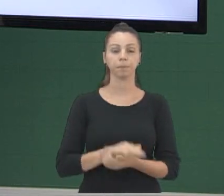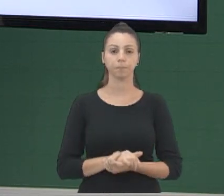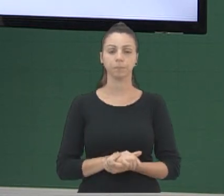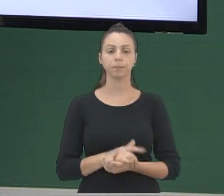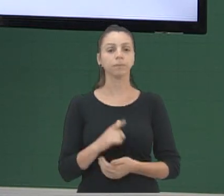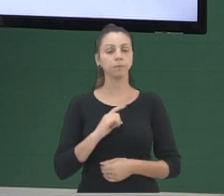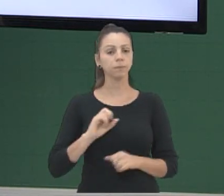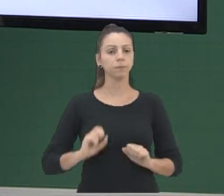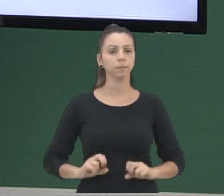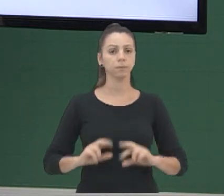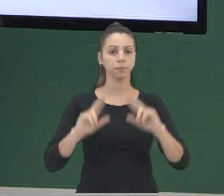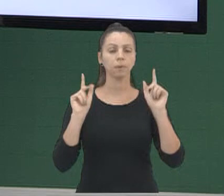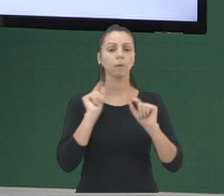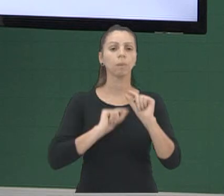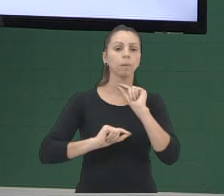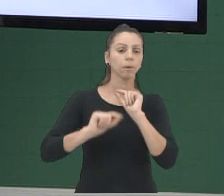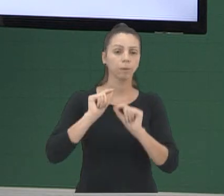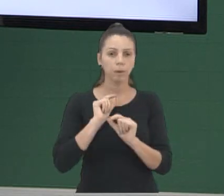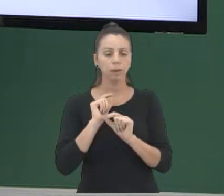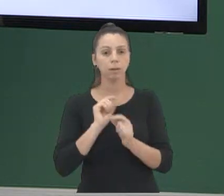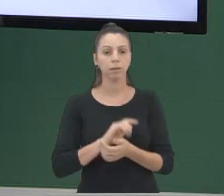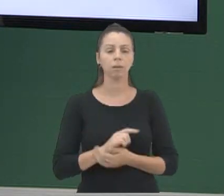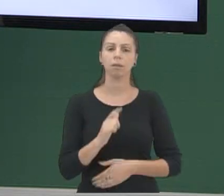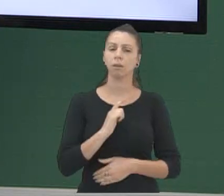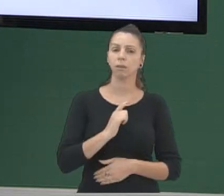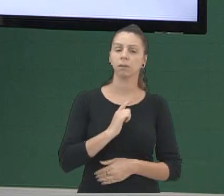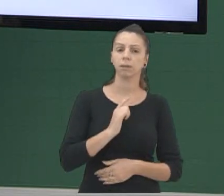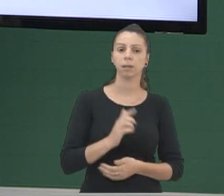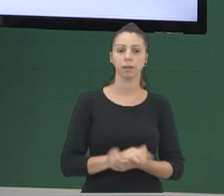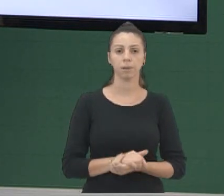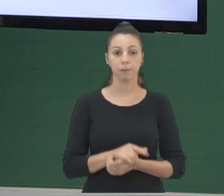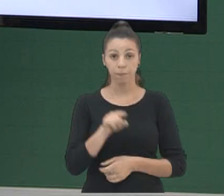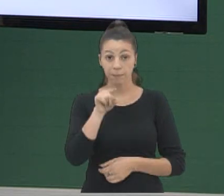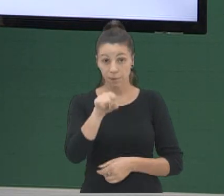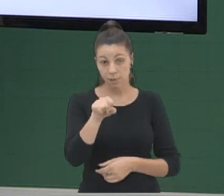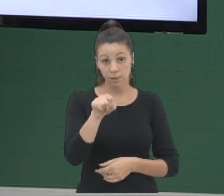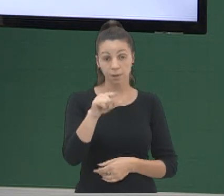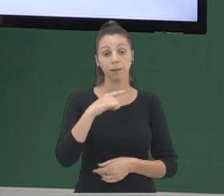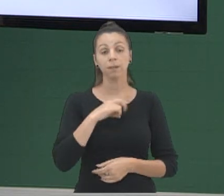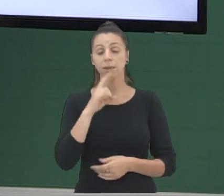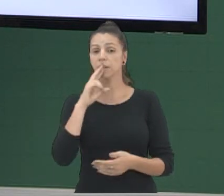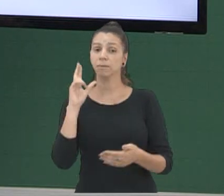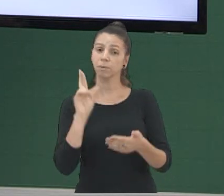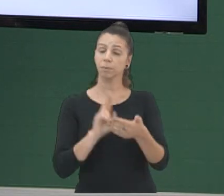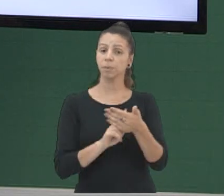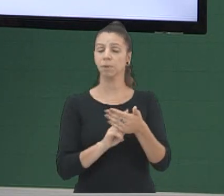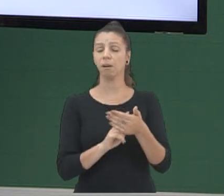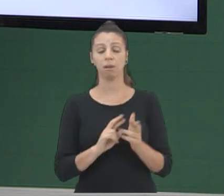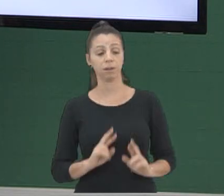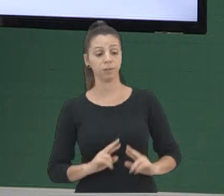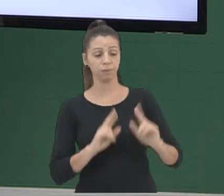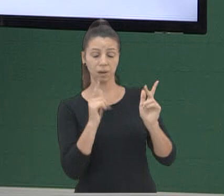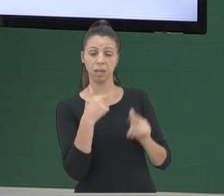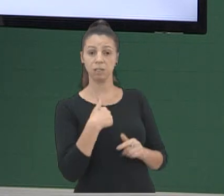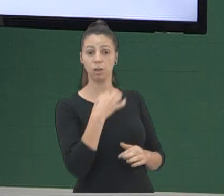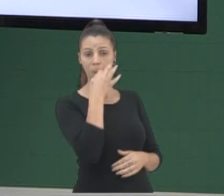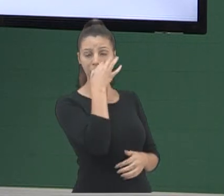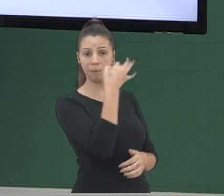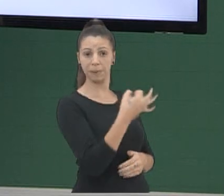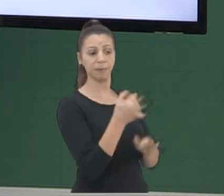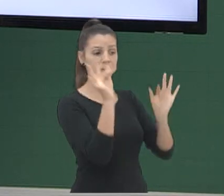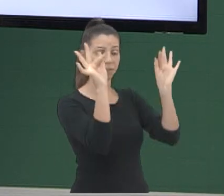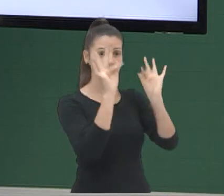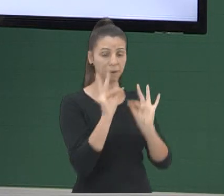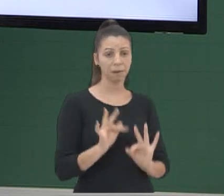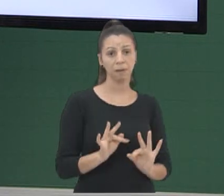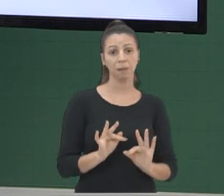diferença, né? Será que tem alguma diferença, né? De repente você tenha respondido, a diferença é que o meu conceito de felicidade não passa